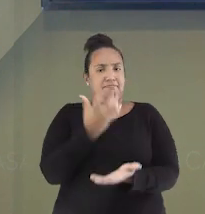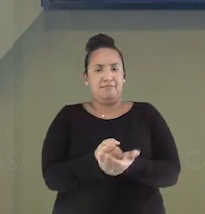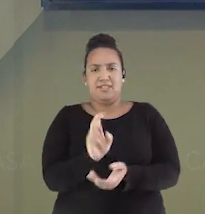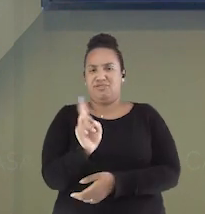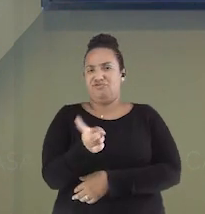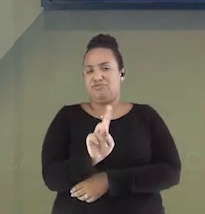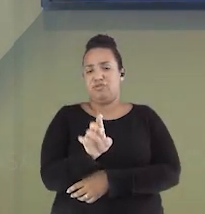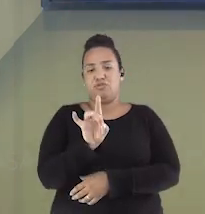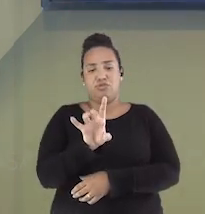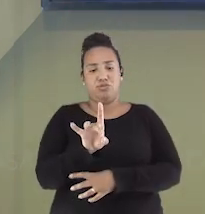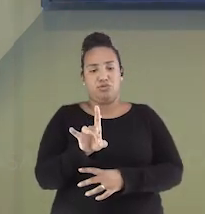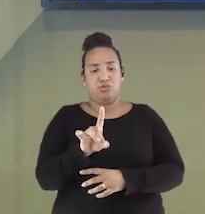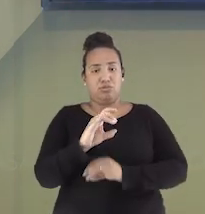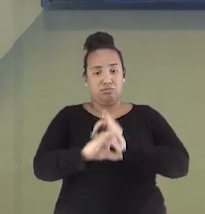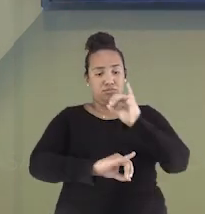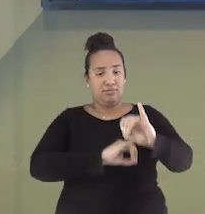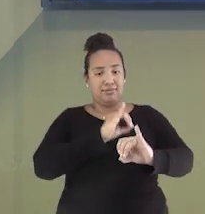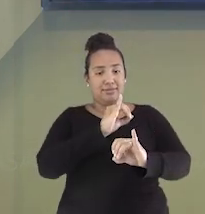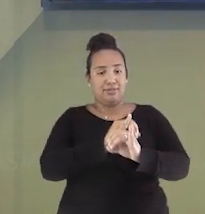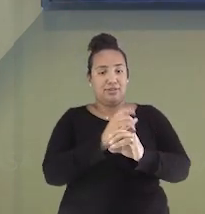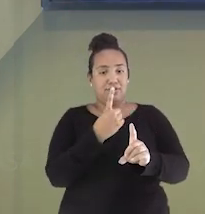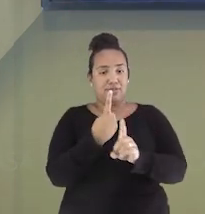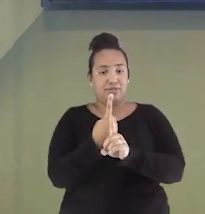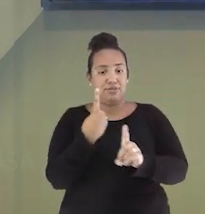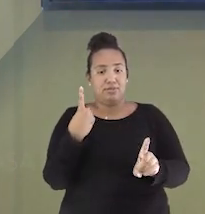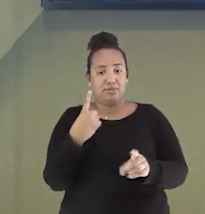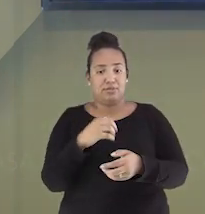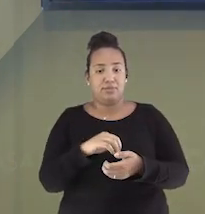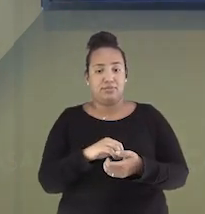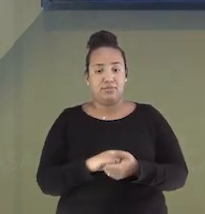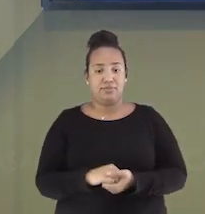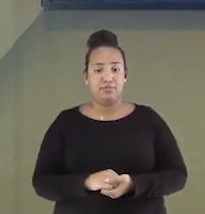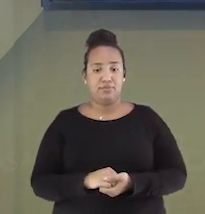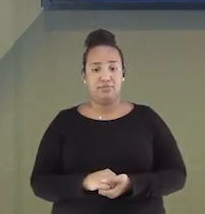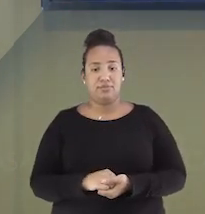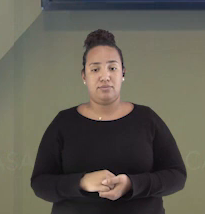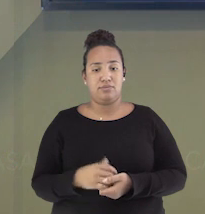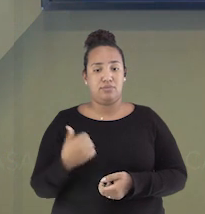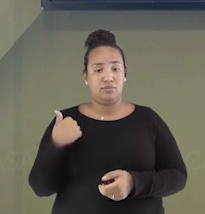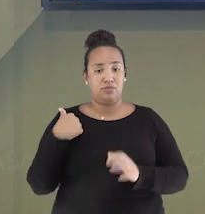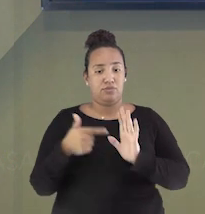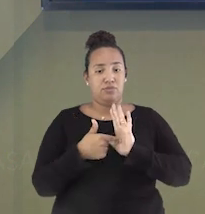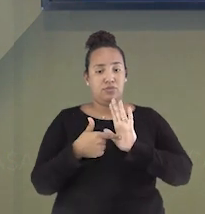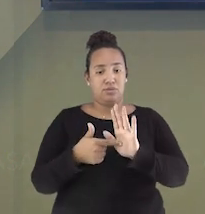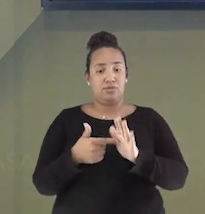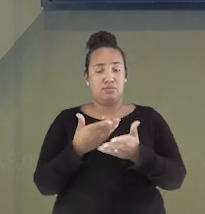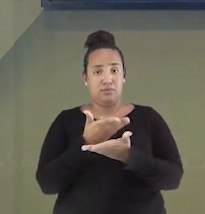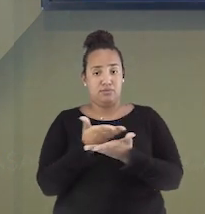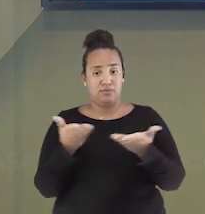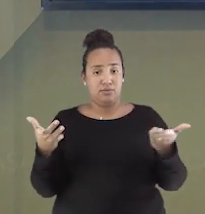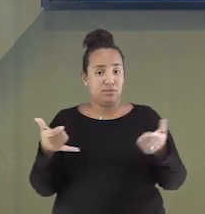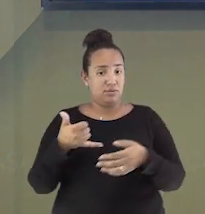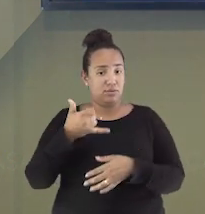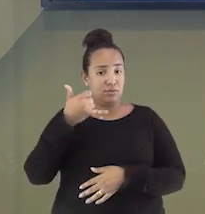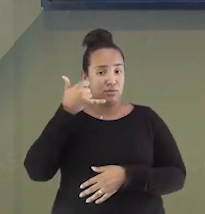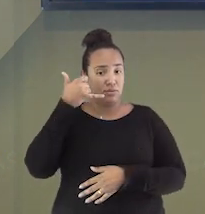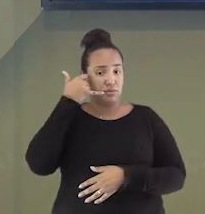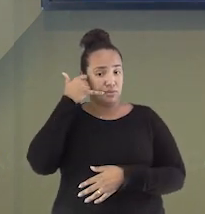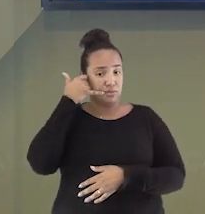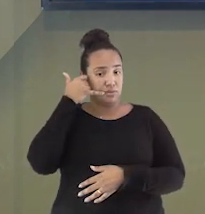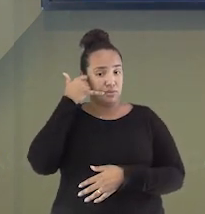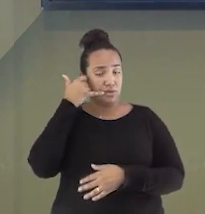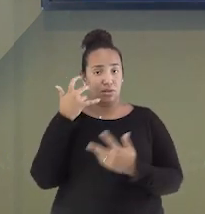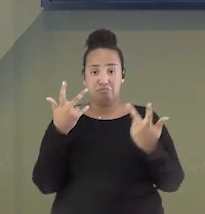precisa baixar nem instalar nada é só abrir o navegador na internet o endereço para acessá-lo eu vou mostrar aqui para vocês ó